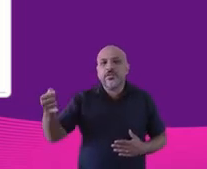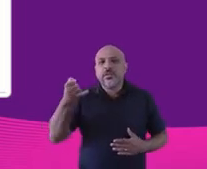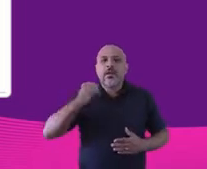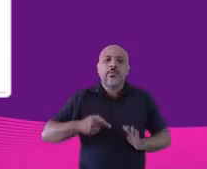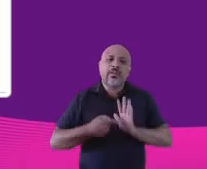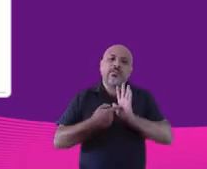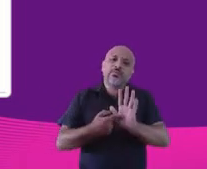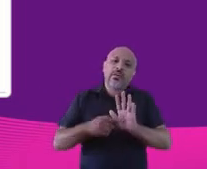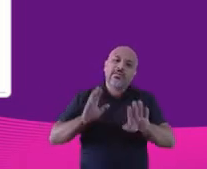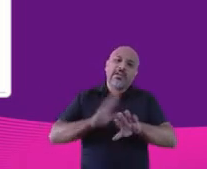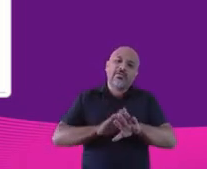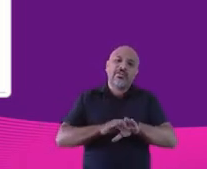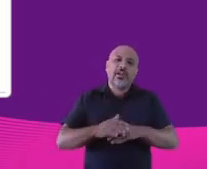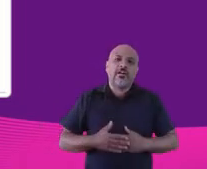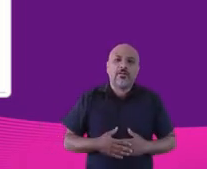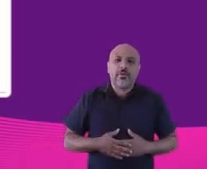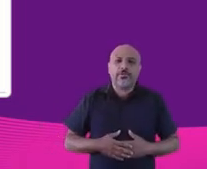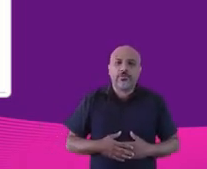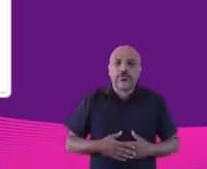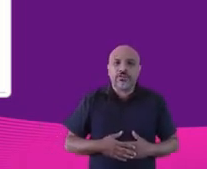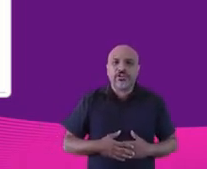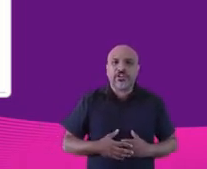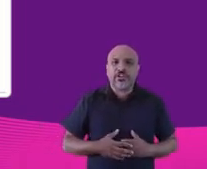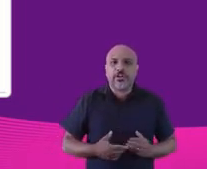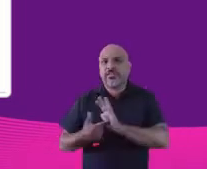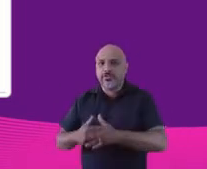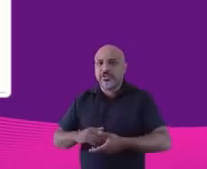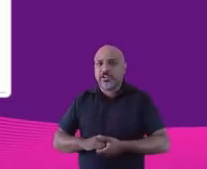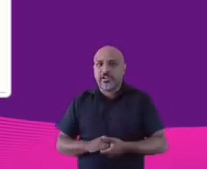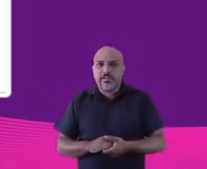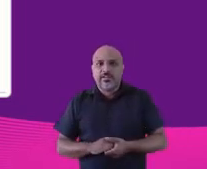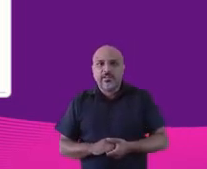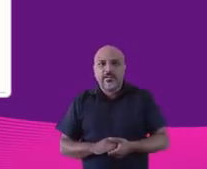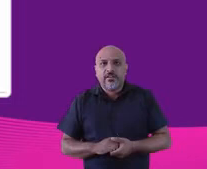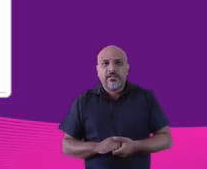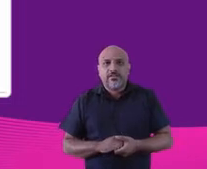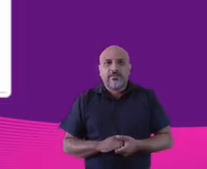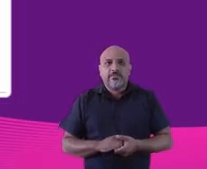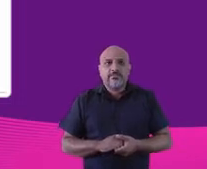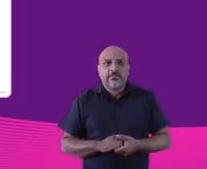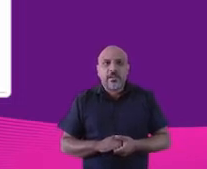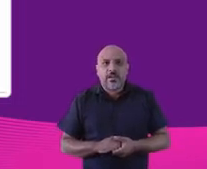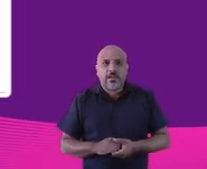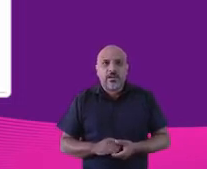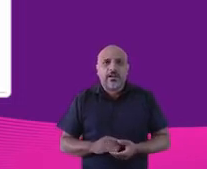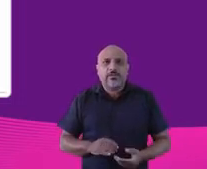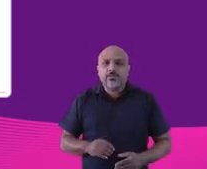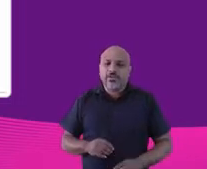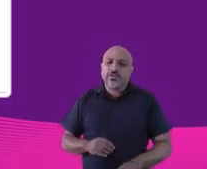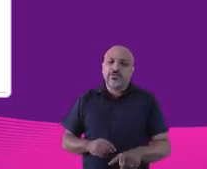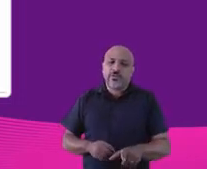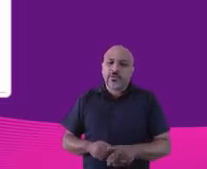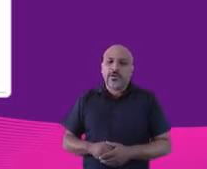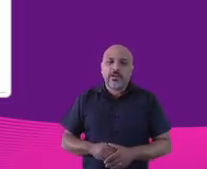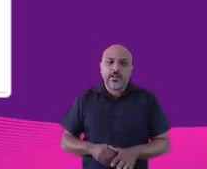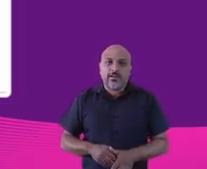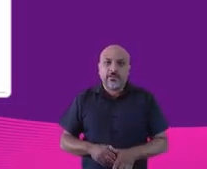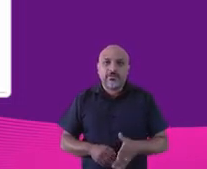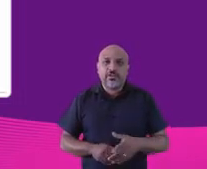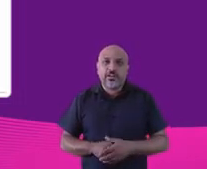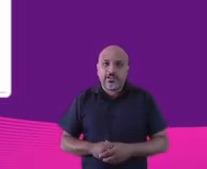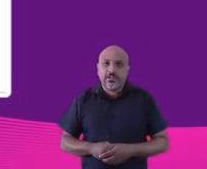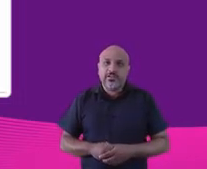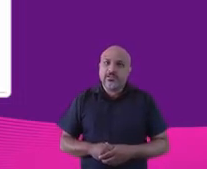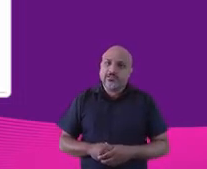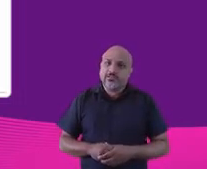efeitos colaterais. Enfim, ele, da época da talidomida, ele só ficou